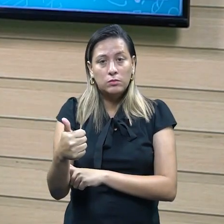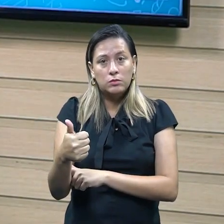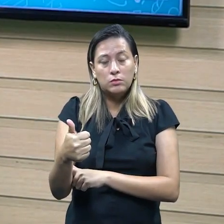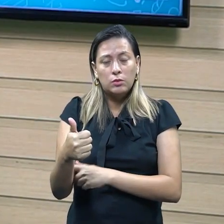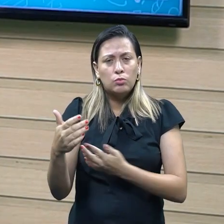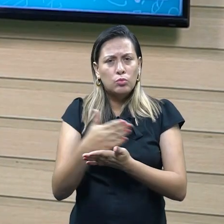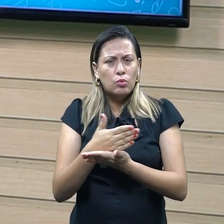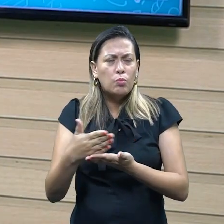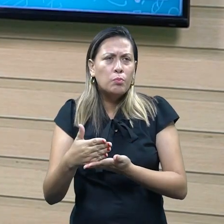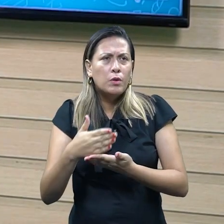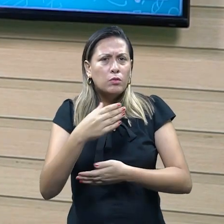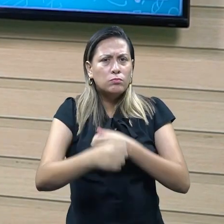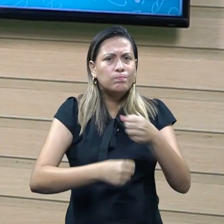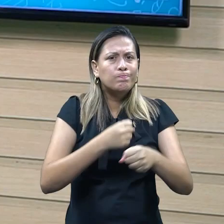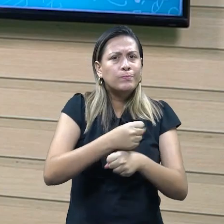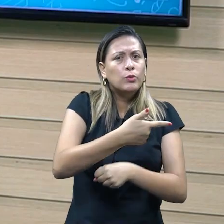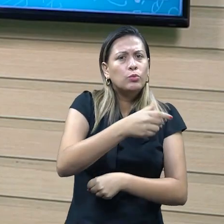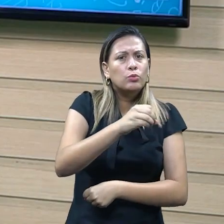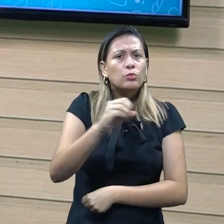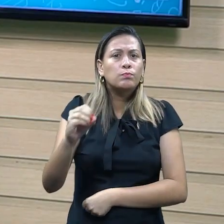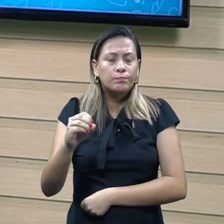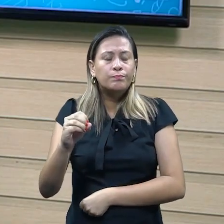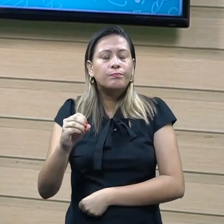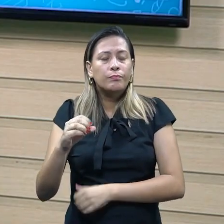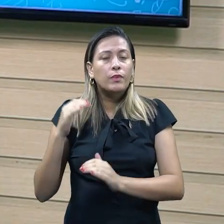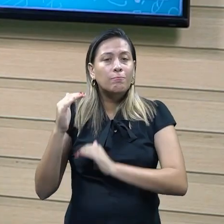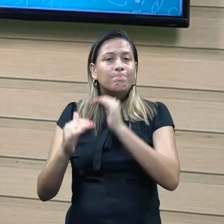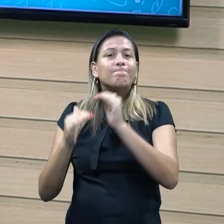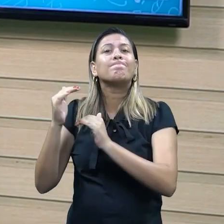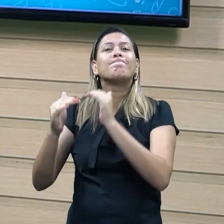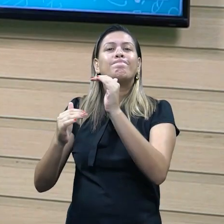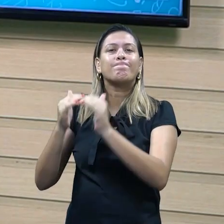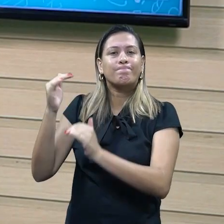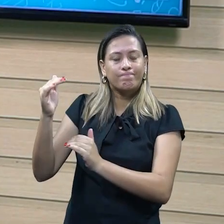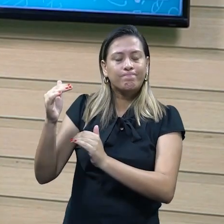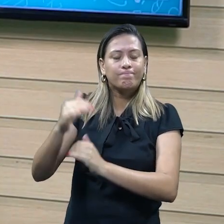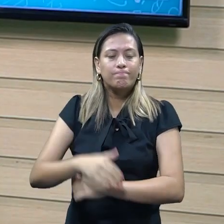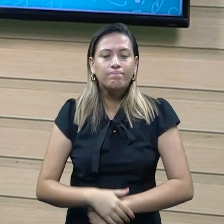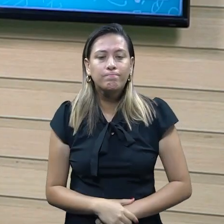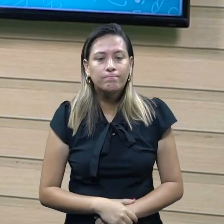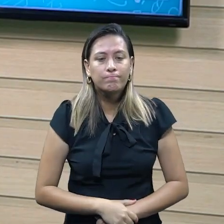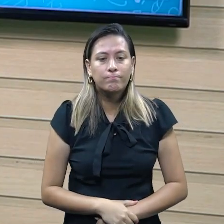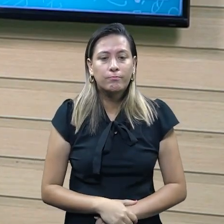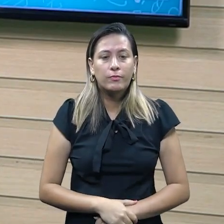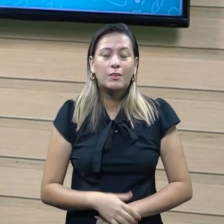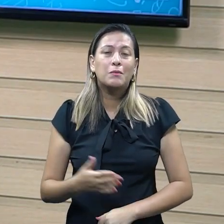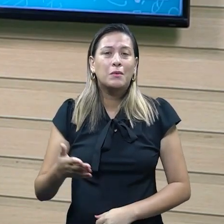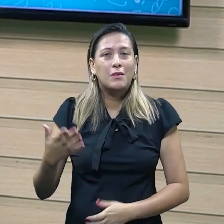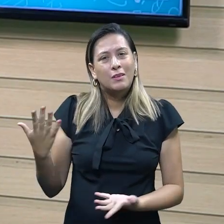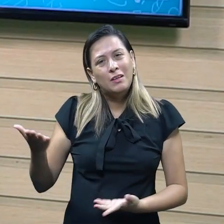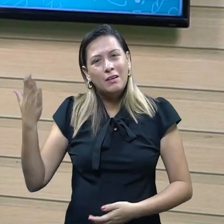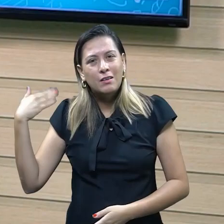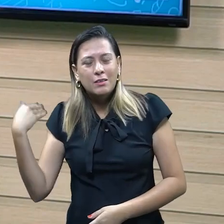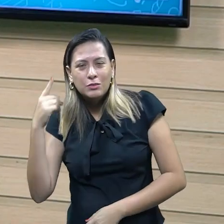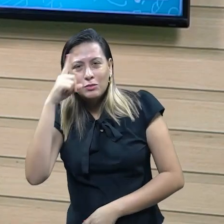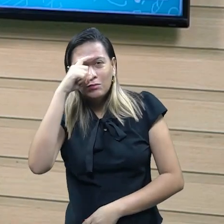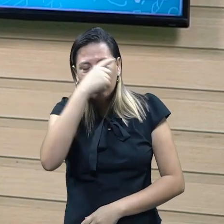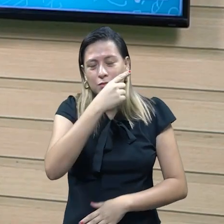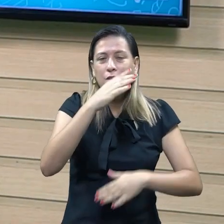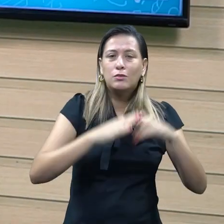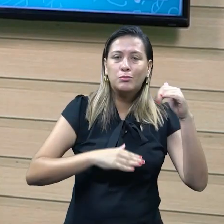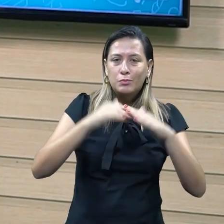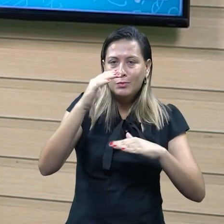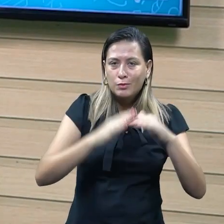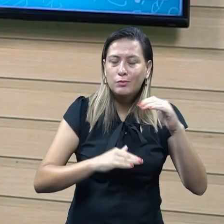anos 2000, foi que realmente teve esse avanço nesta área, porque até então tínhamos dificuldade de